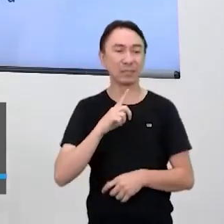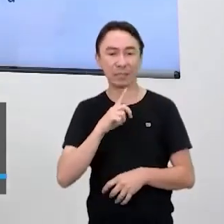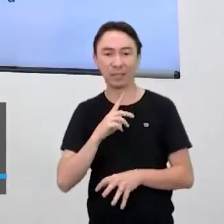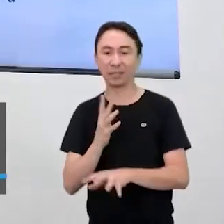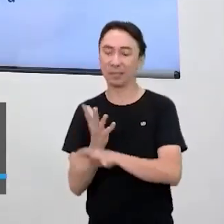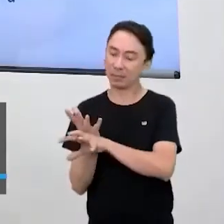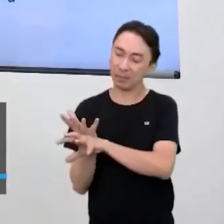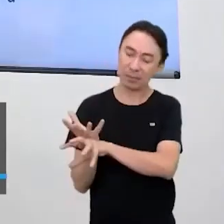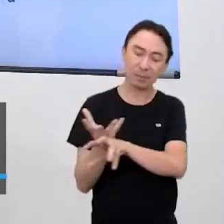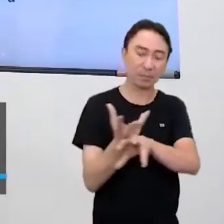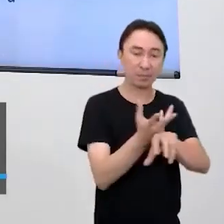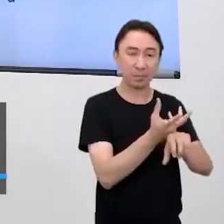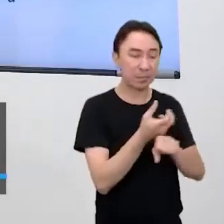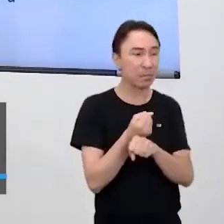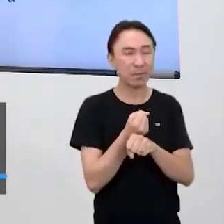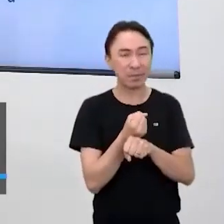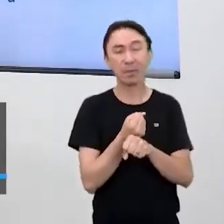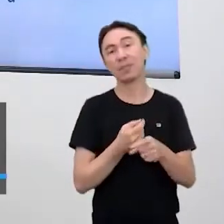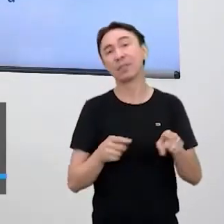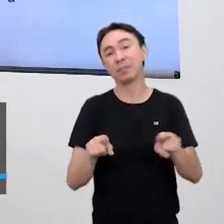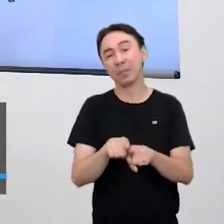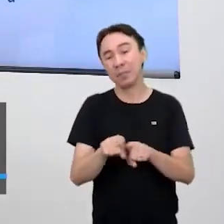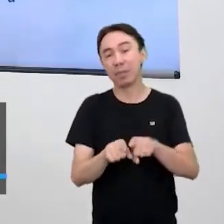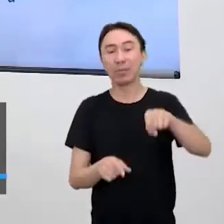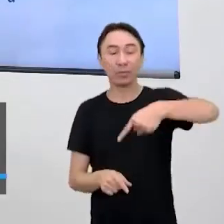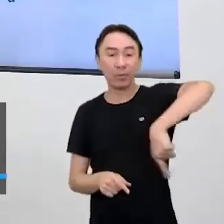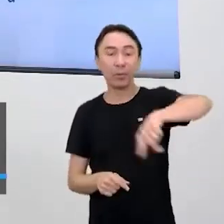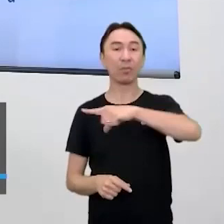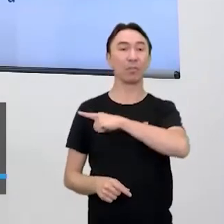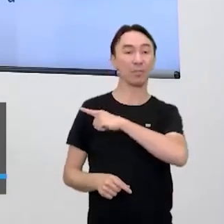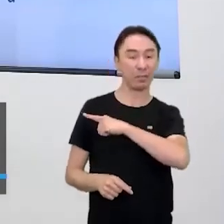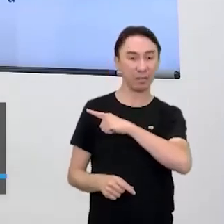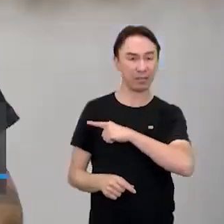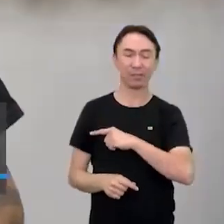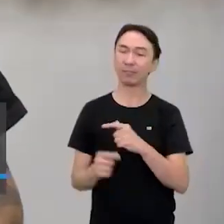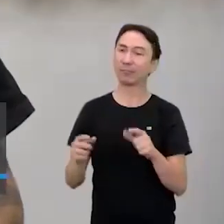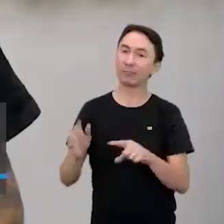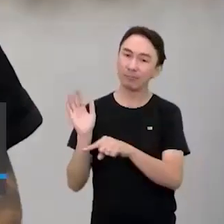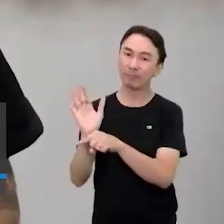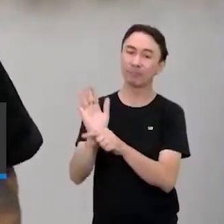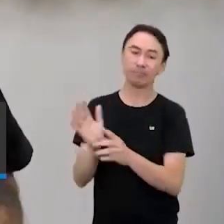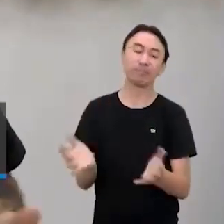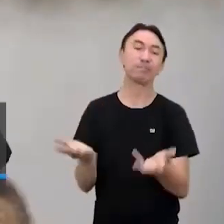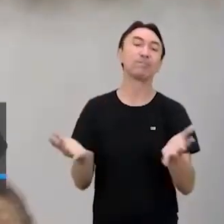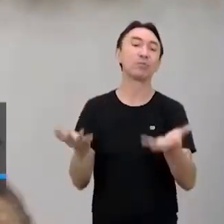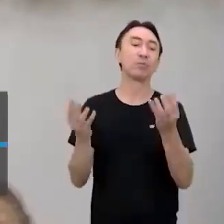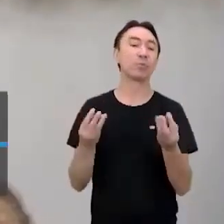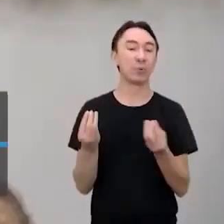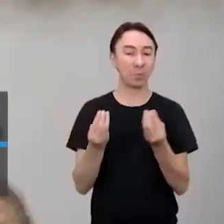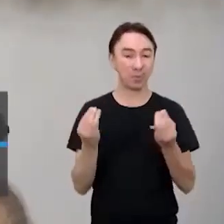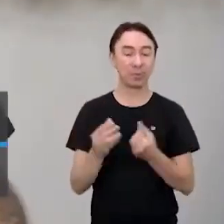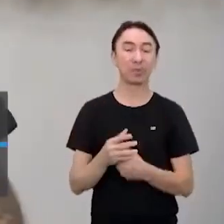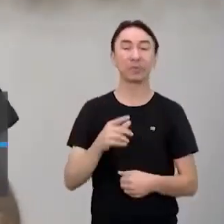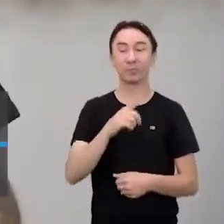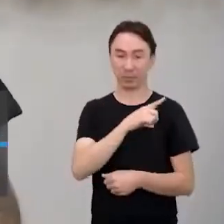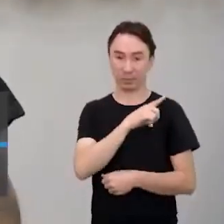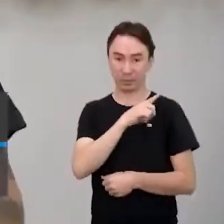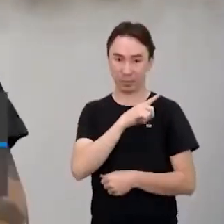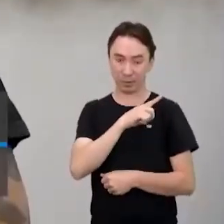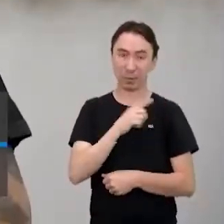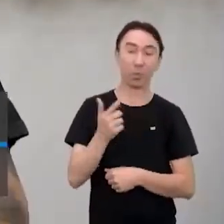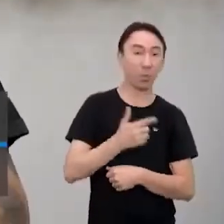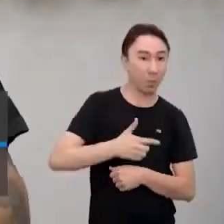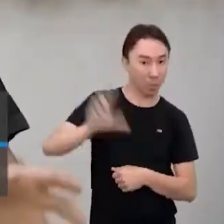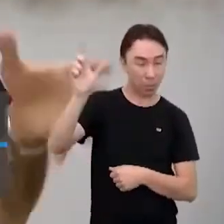esse percurso que a gente está fazendo promove e estimula. Sim. Vamos lá. Então, eu estou no outro aprofundamento, estou no aprofundamento Start